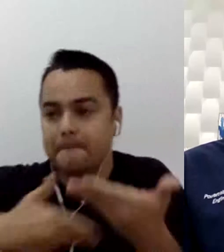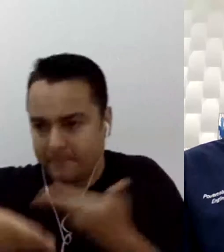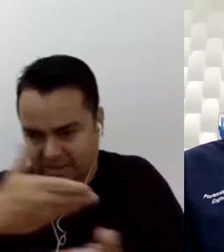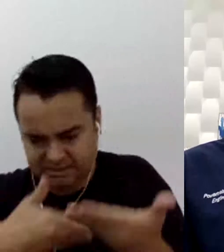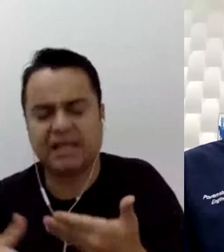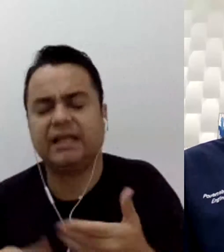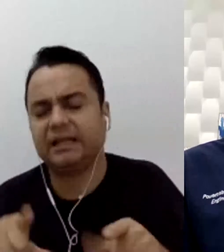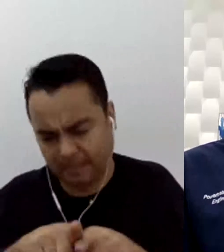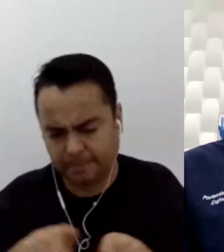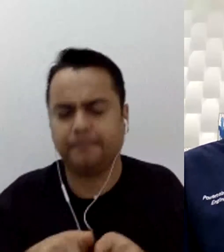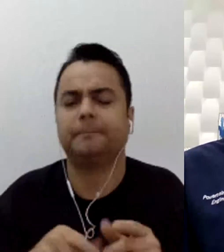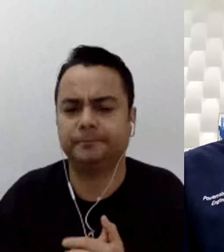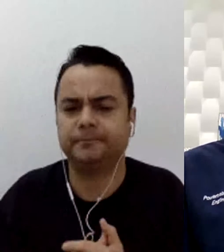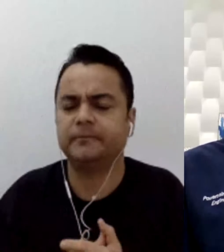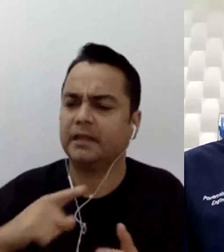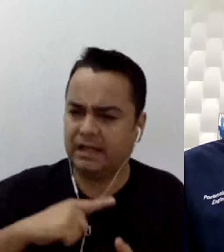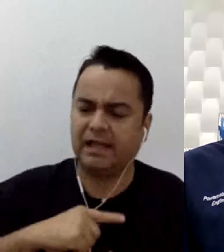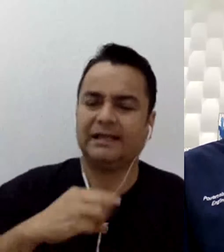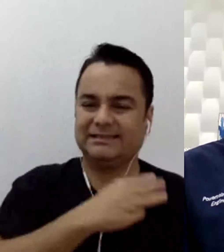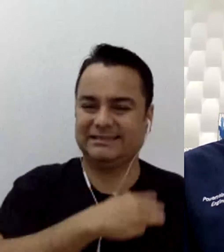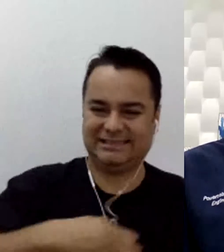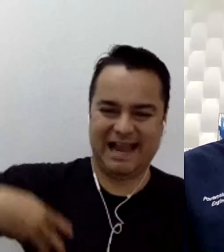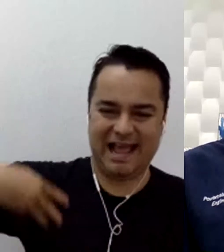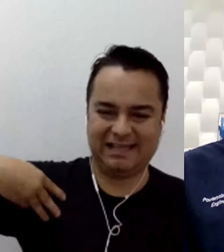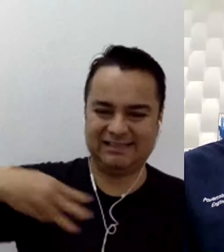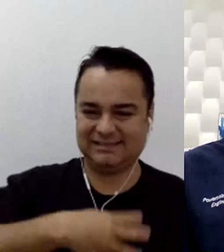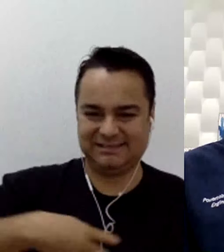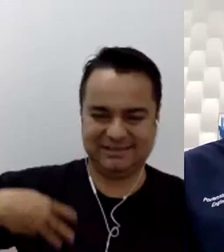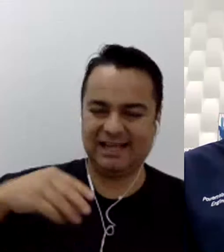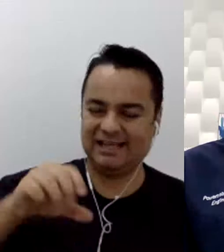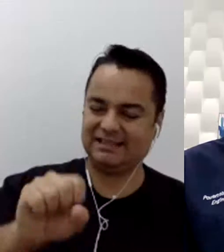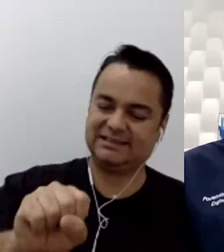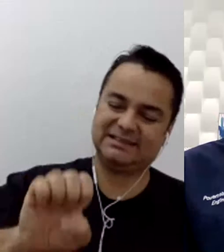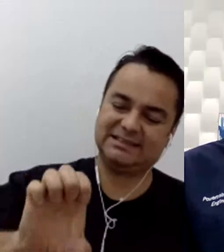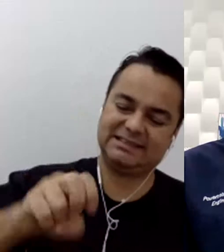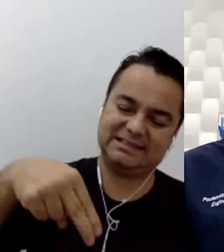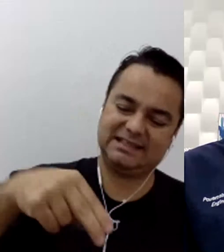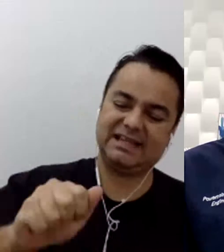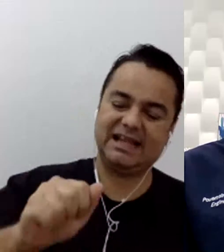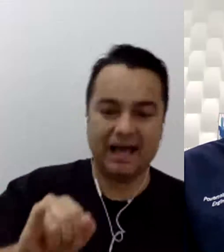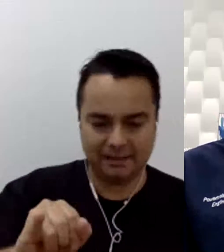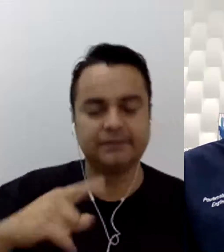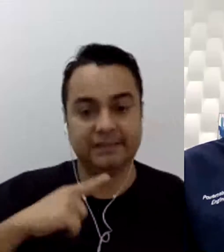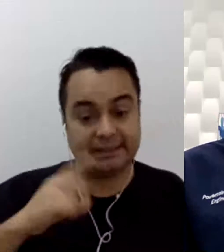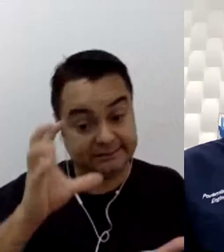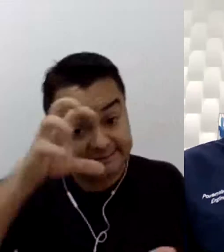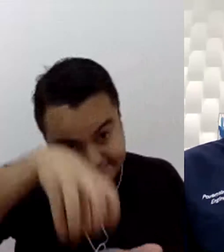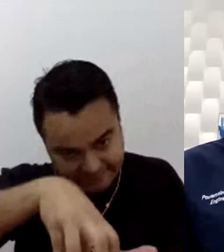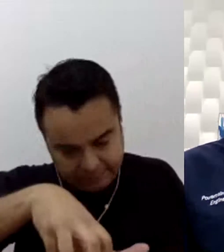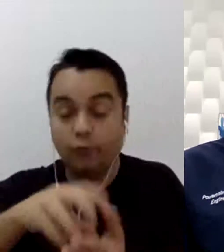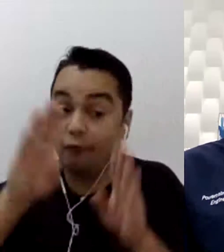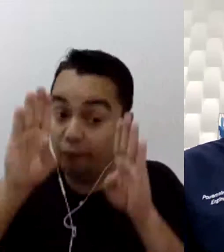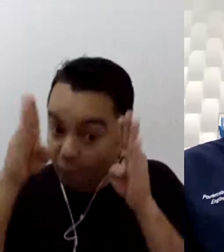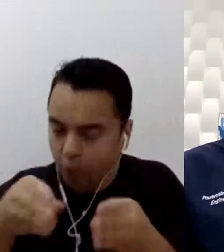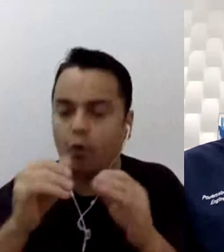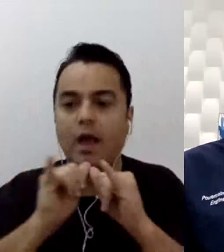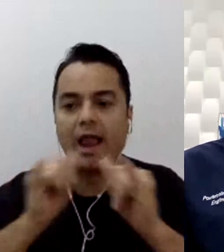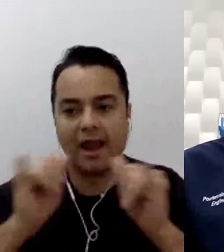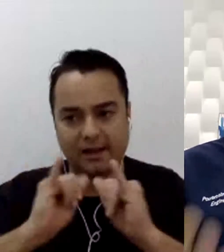FIEP, com o Senai, Sistema Senai, onde eles têm um centro de mobilidade voltada na parte elétrica. A Bosch,